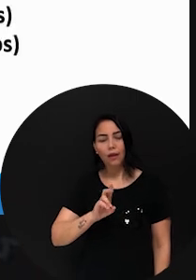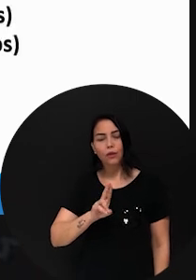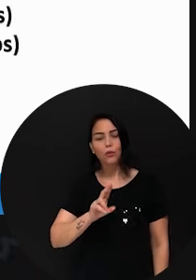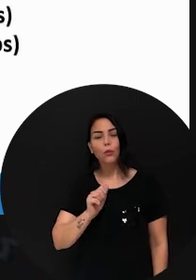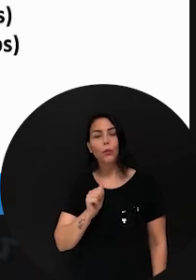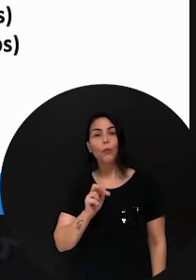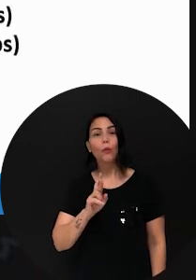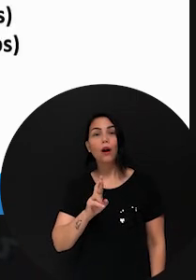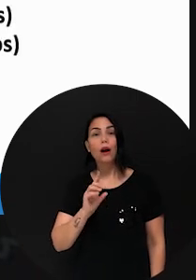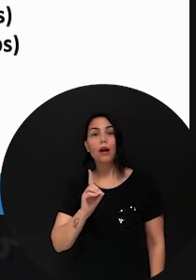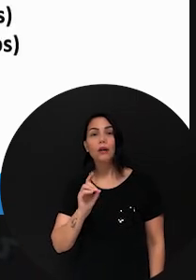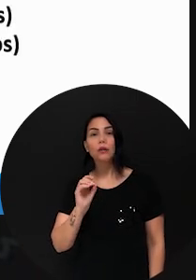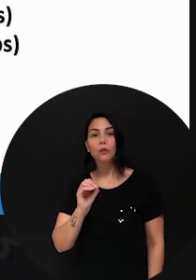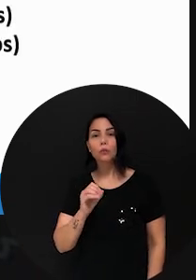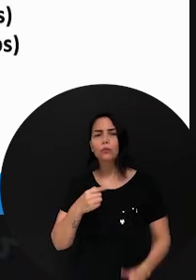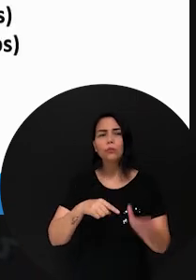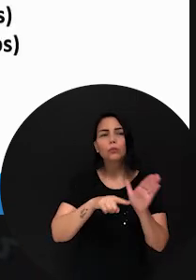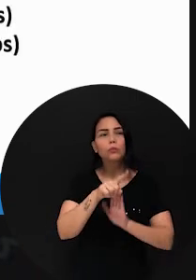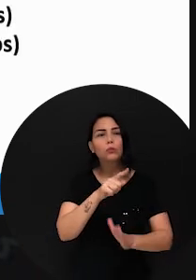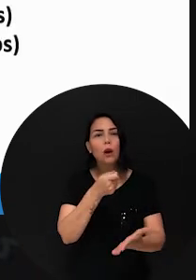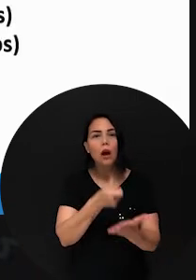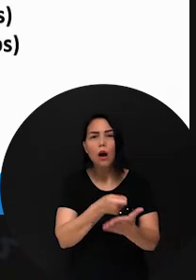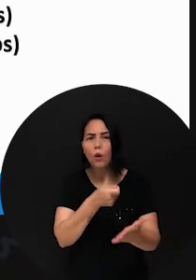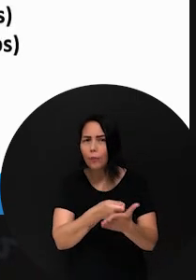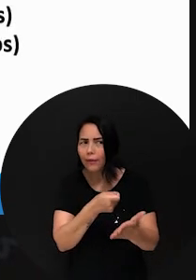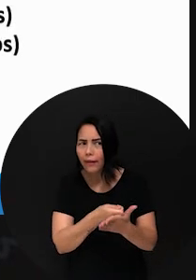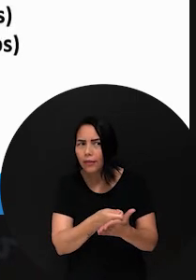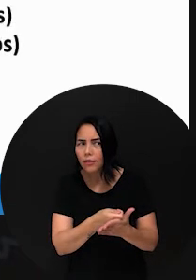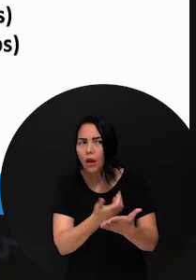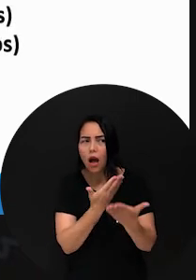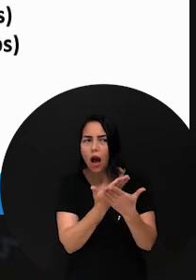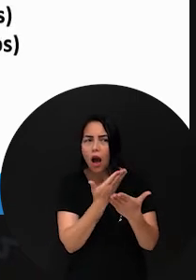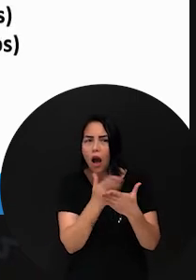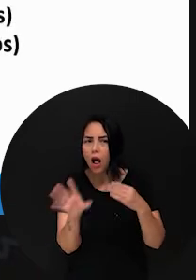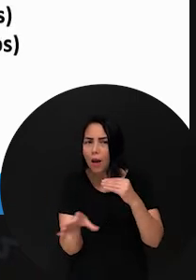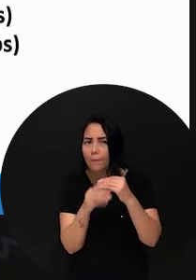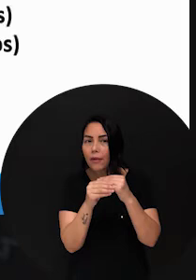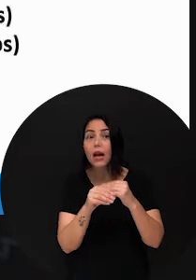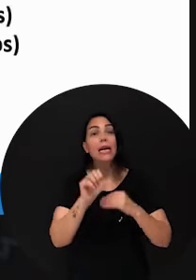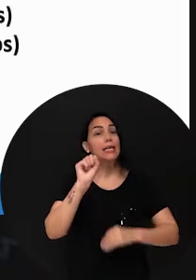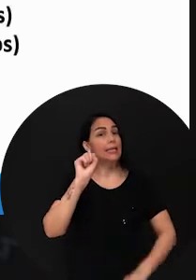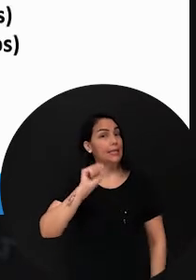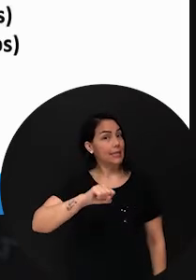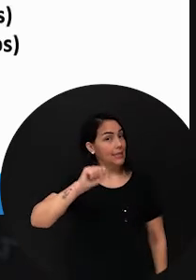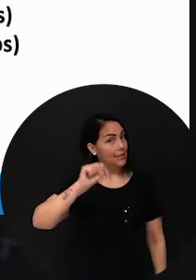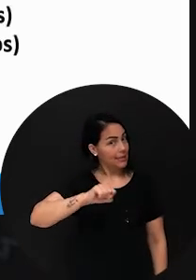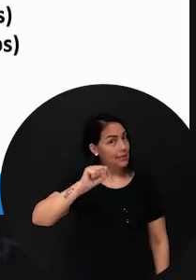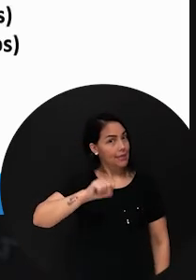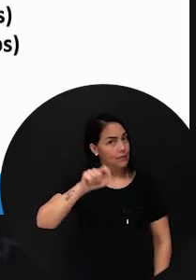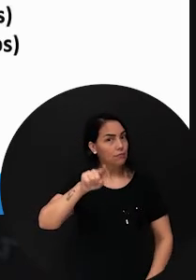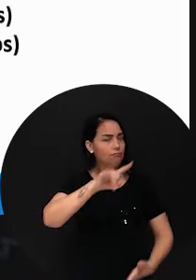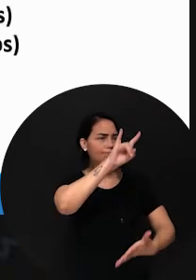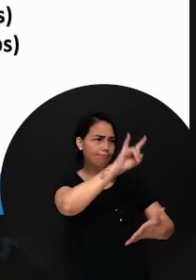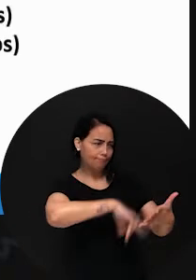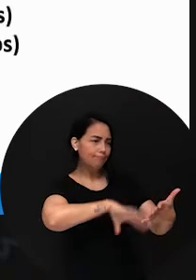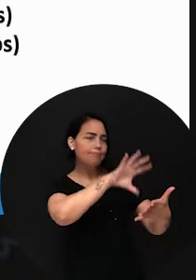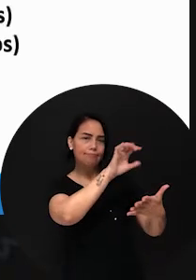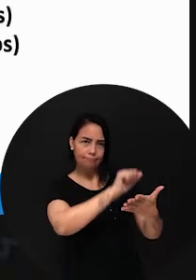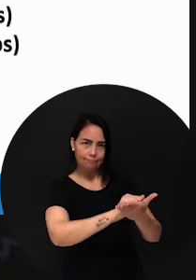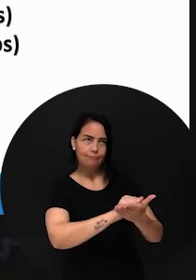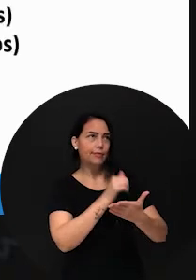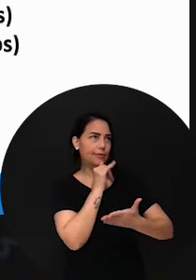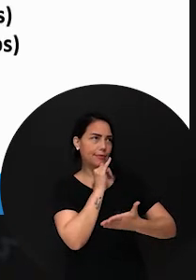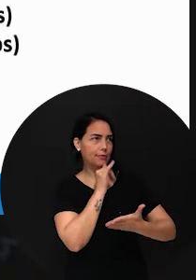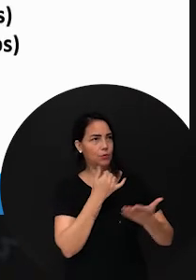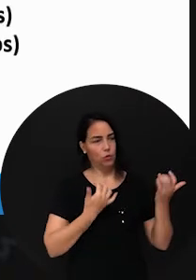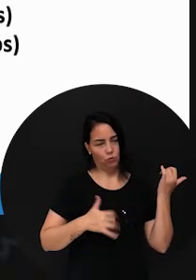são obrigatórias, tá? As aulas complementares fazem parte do pacote. Então, você se inscreve na aula do